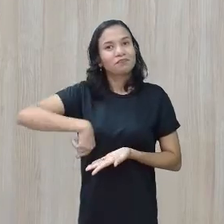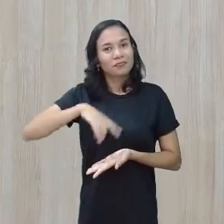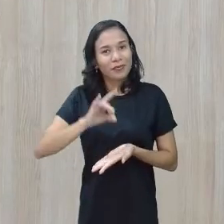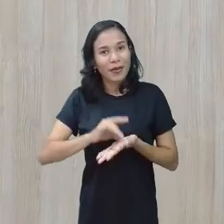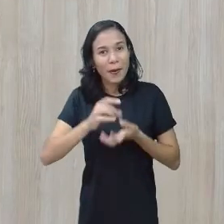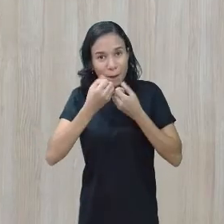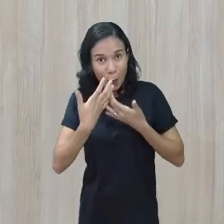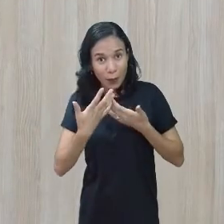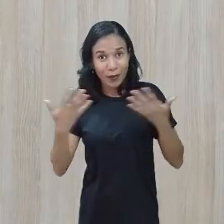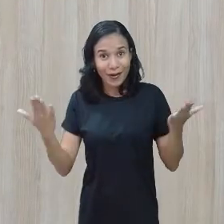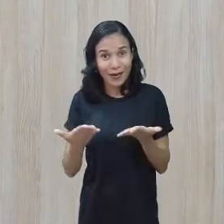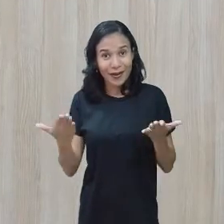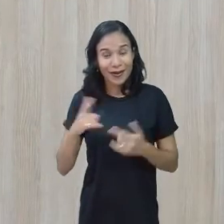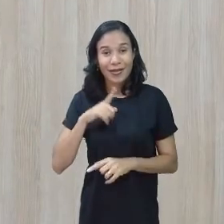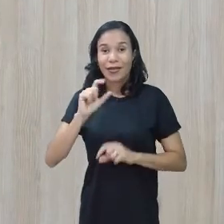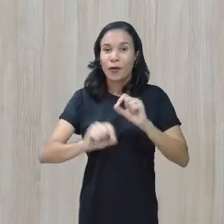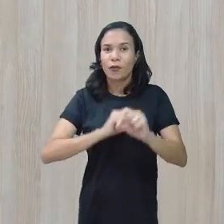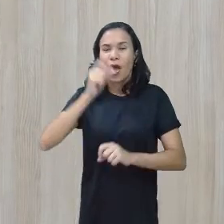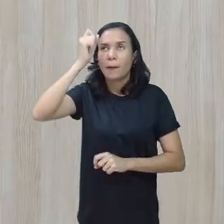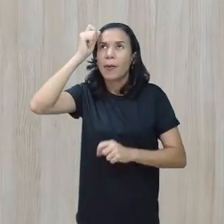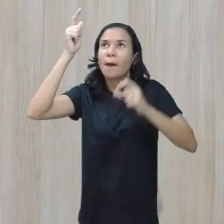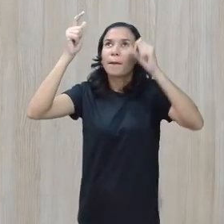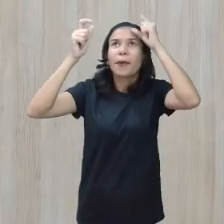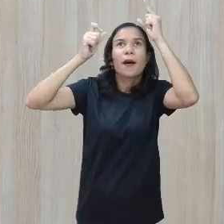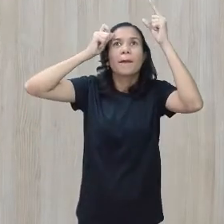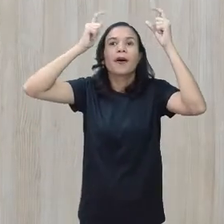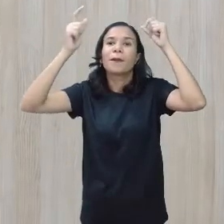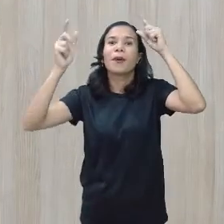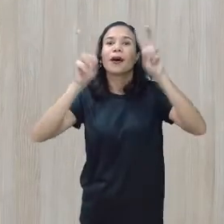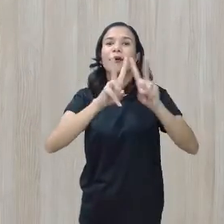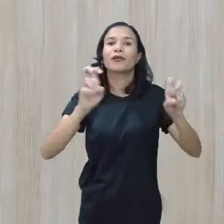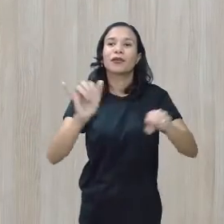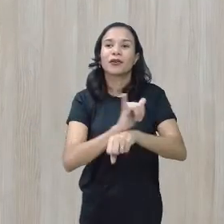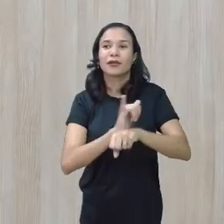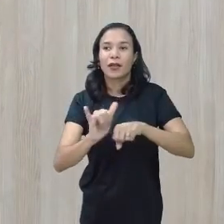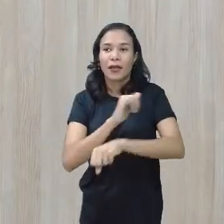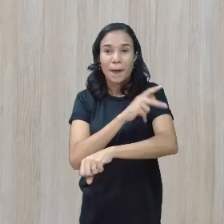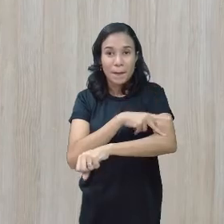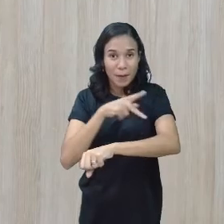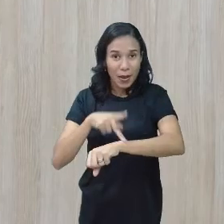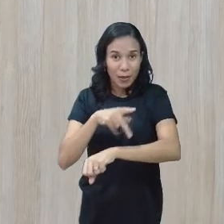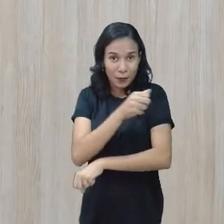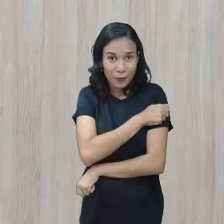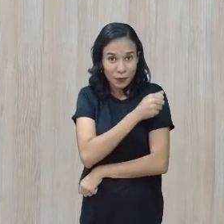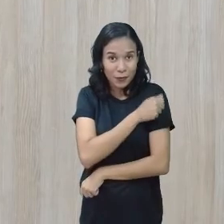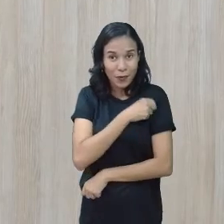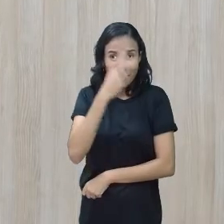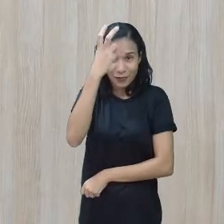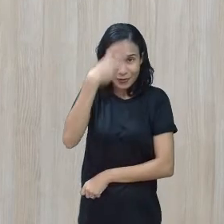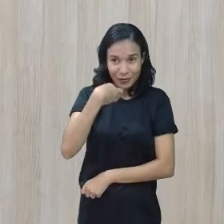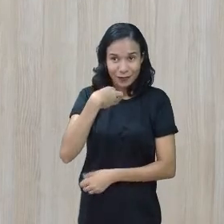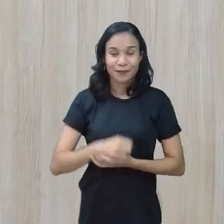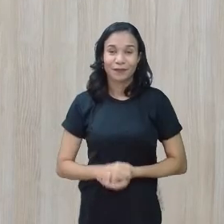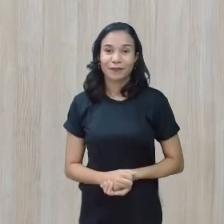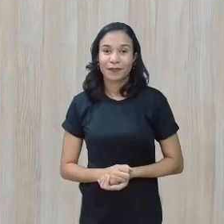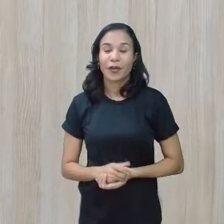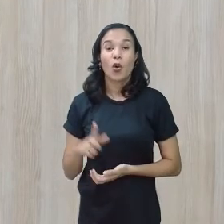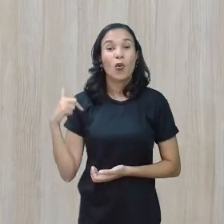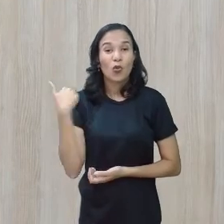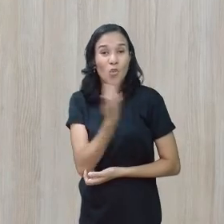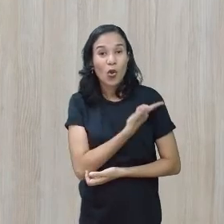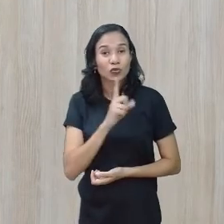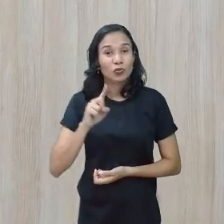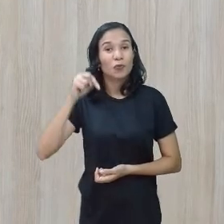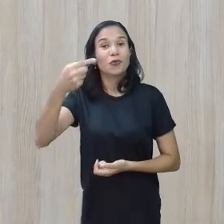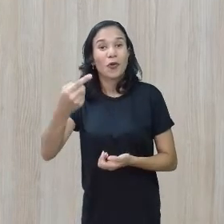e agora têm muitas ideias sobre estratégias pedagógicas para o estudante cego e com baixa visão. Okay. No nosso